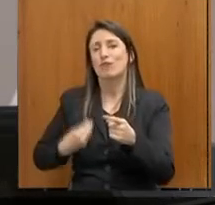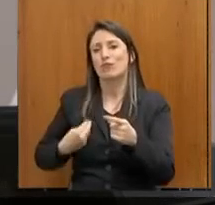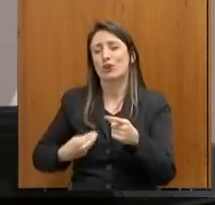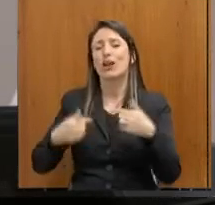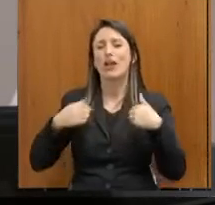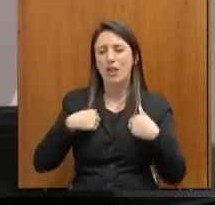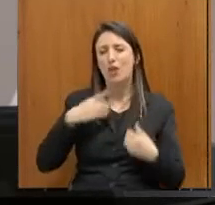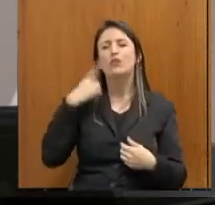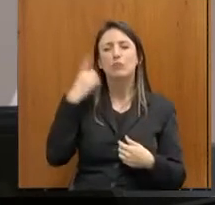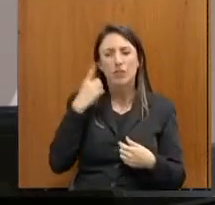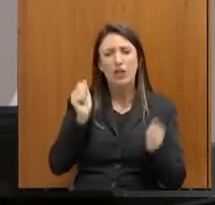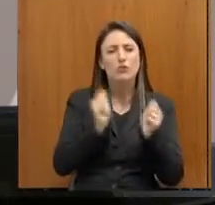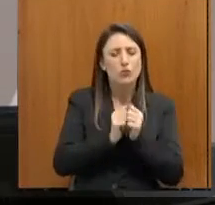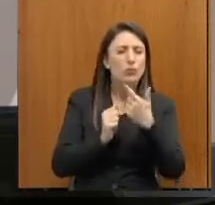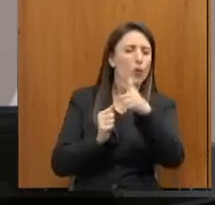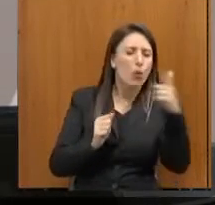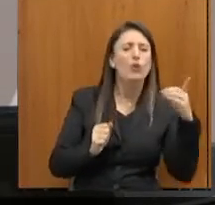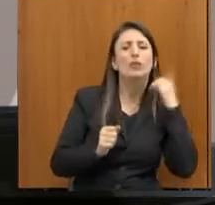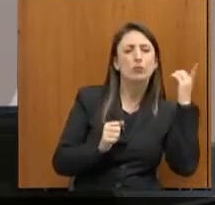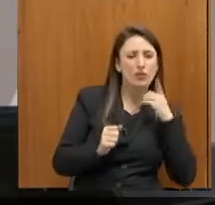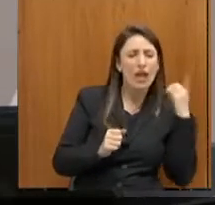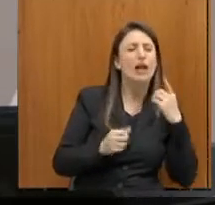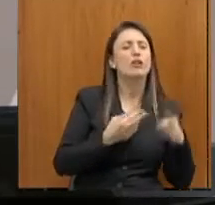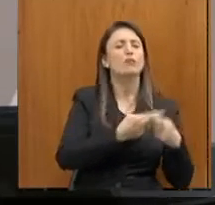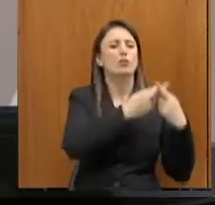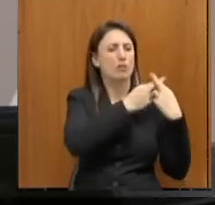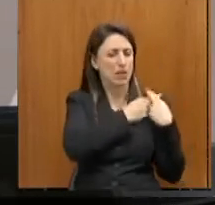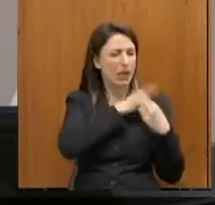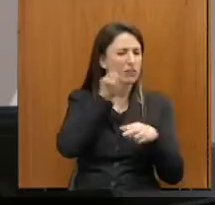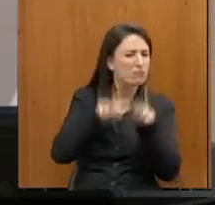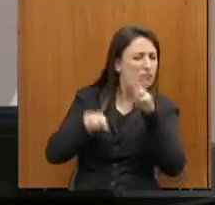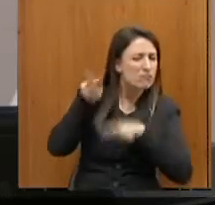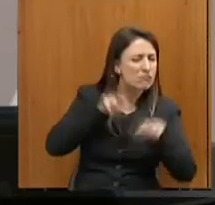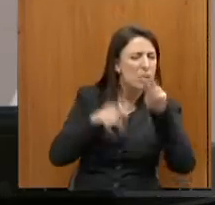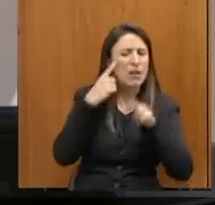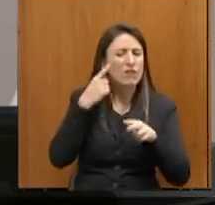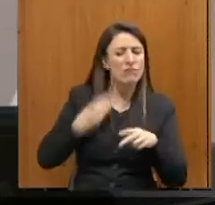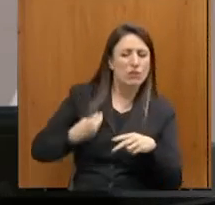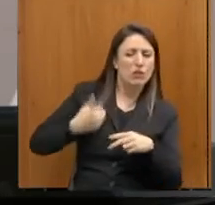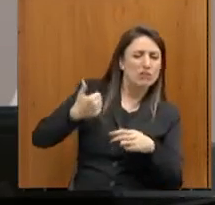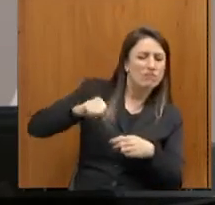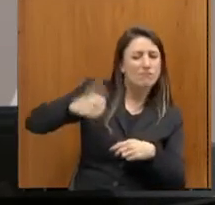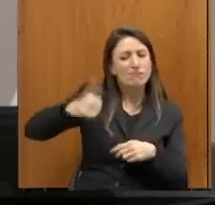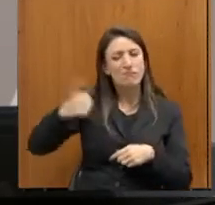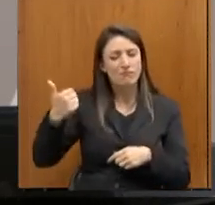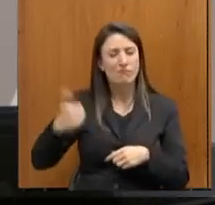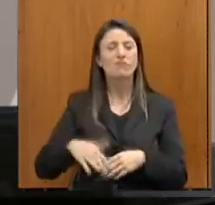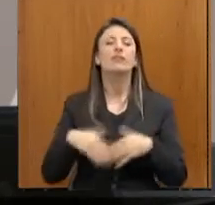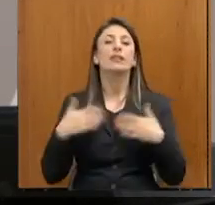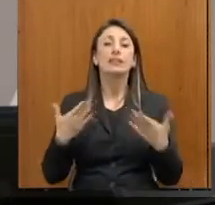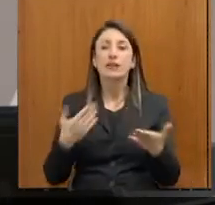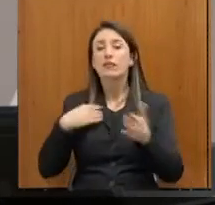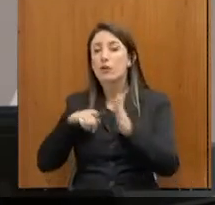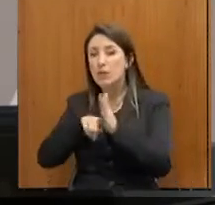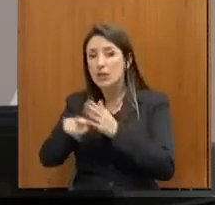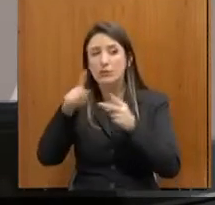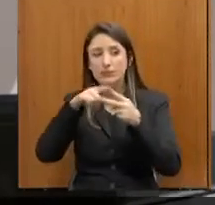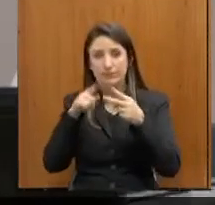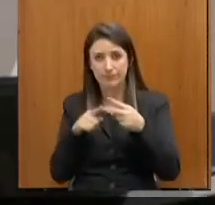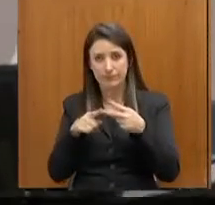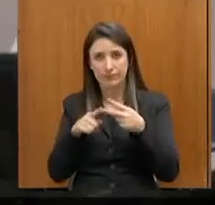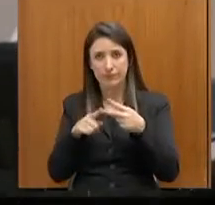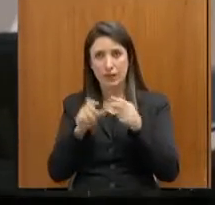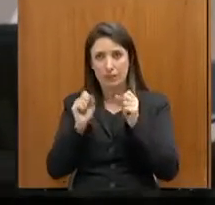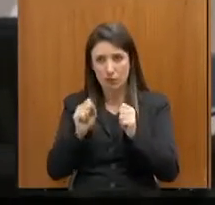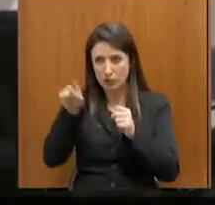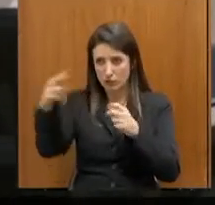como Deputado aqui e os outros demais deputados fiscalizar para fazer funcionar com as minhas duas perguntas seu presidente você só podia olhar para mim